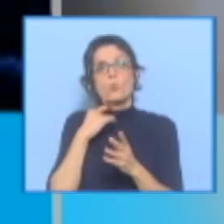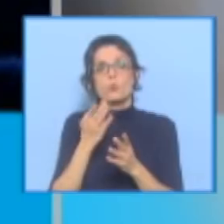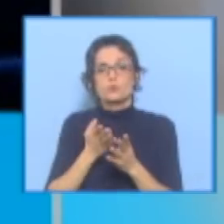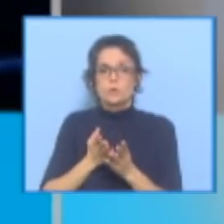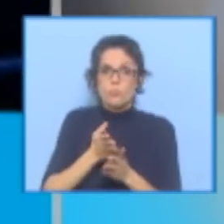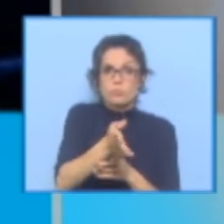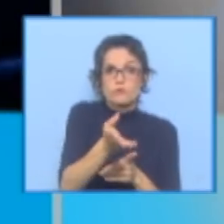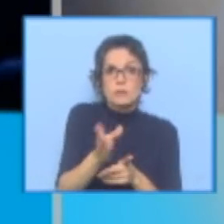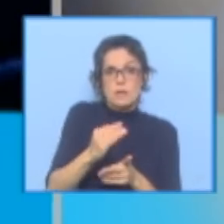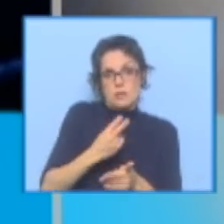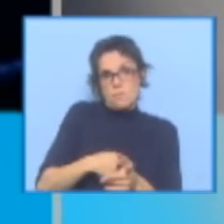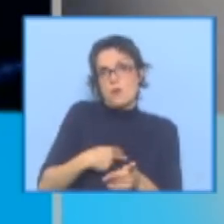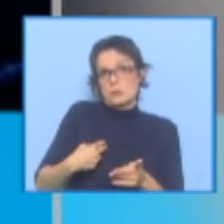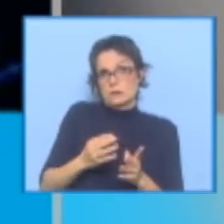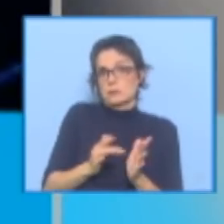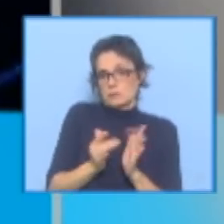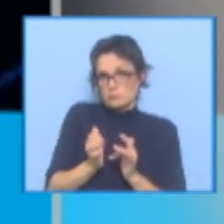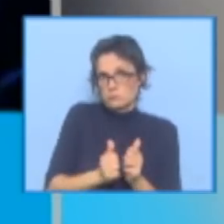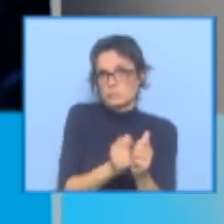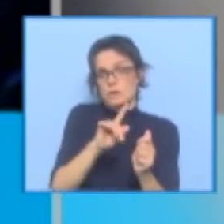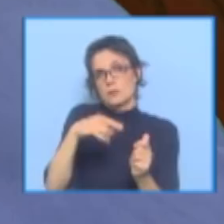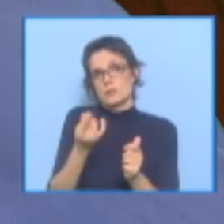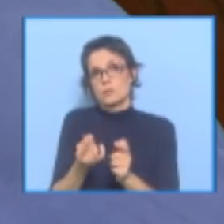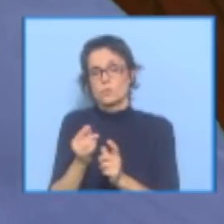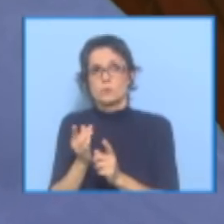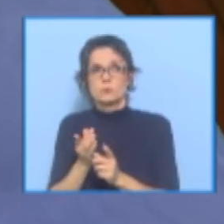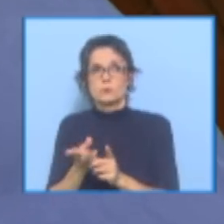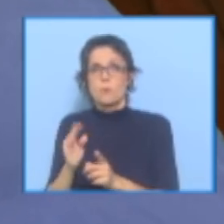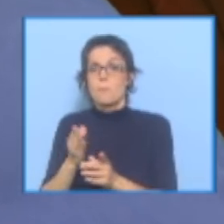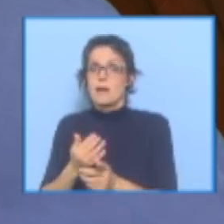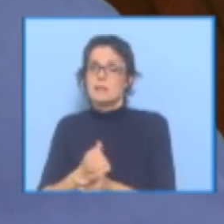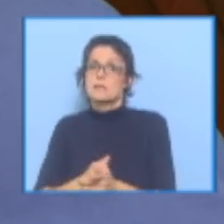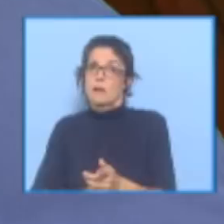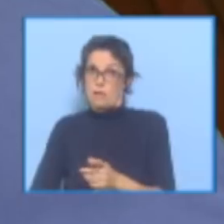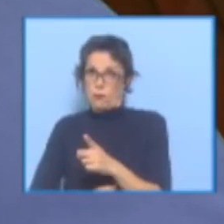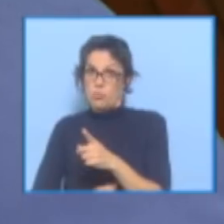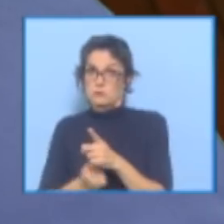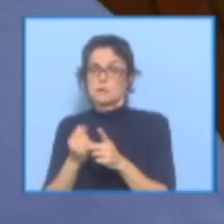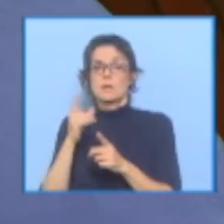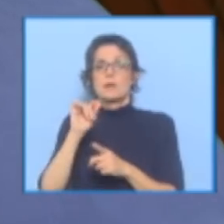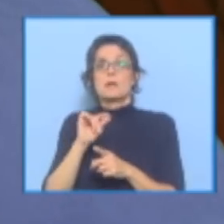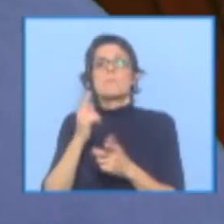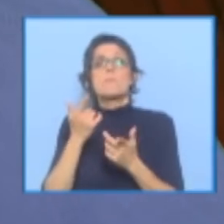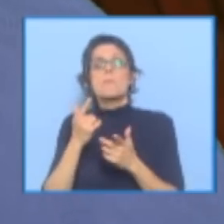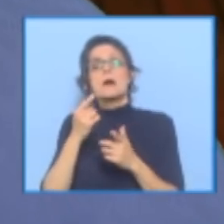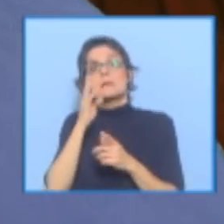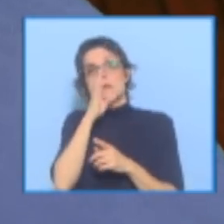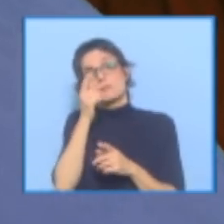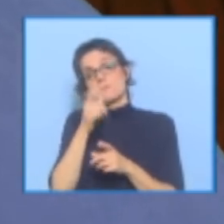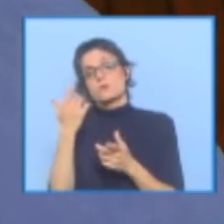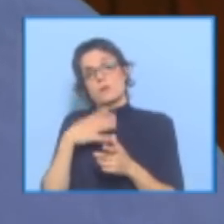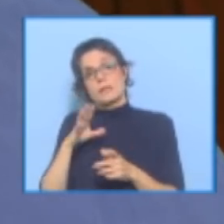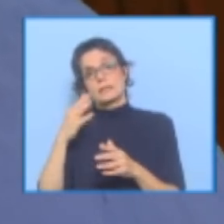católica. Isso não podemos negar. Mas eu digo que o curso é para aqueles que querem aprofundar a sua fé, como São Paulo dizia, dar razões da nossa